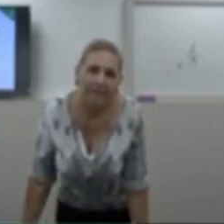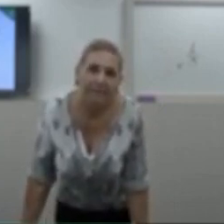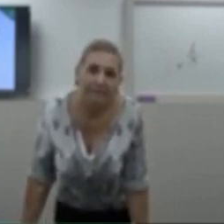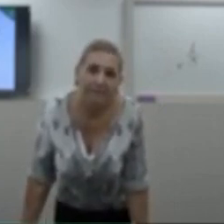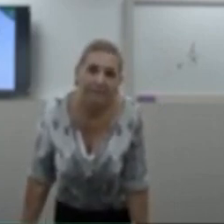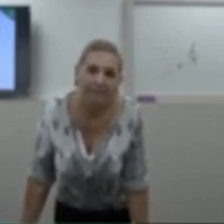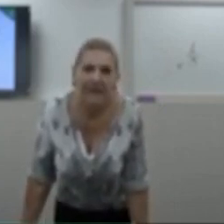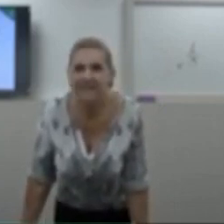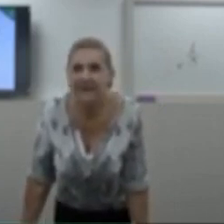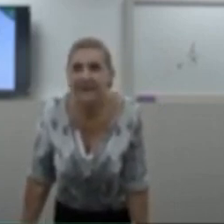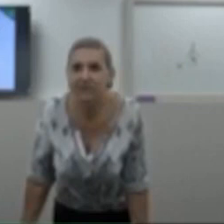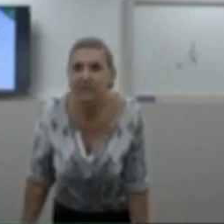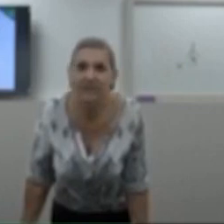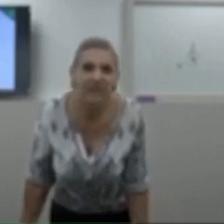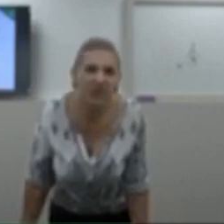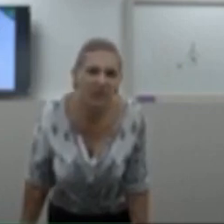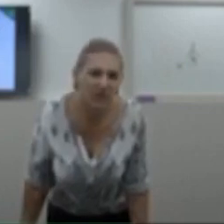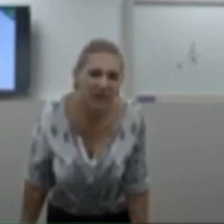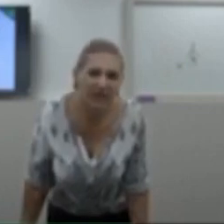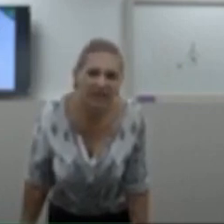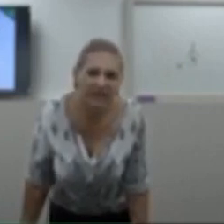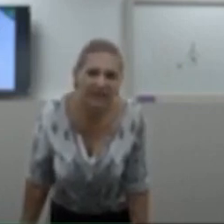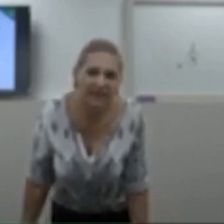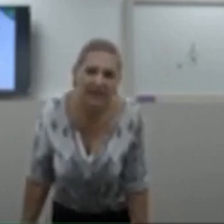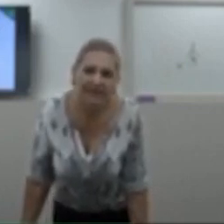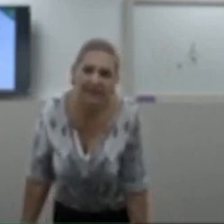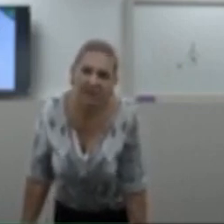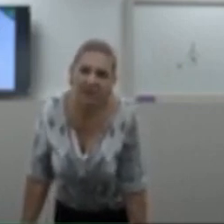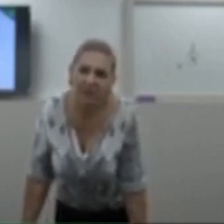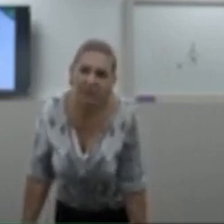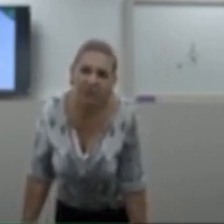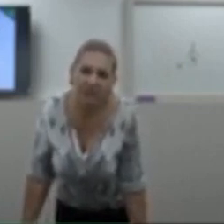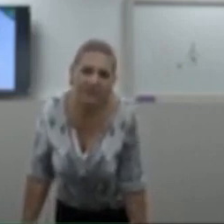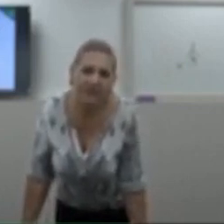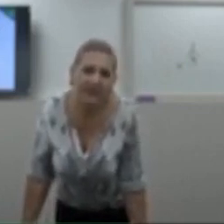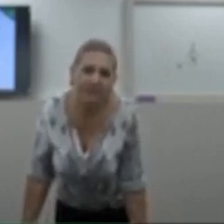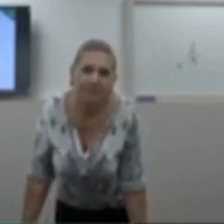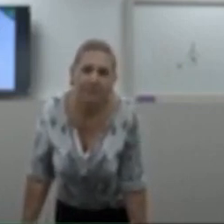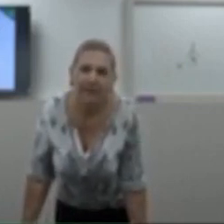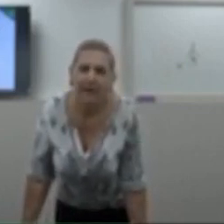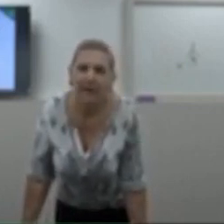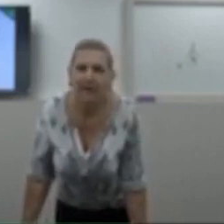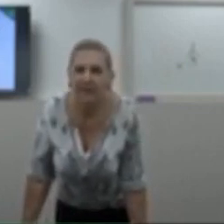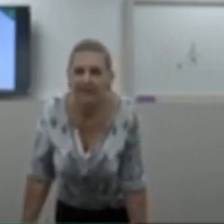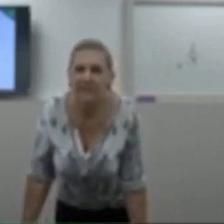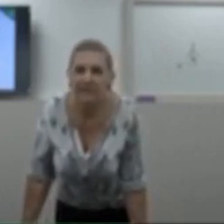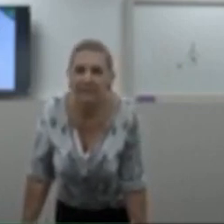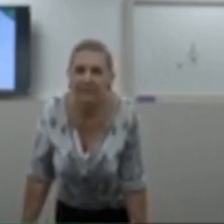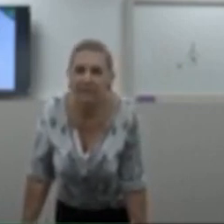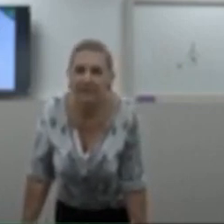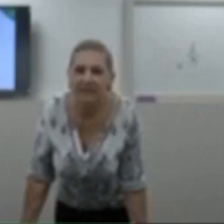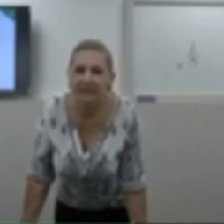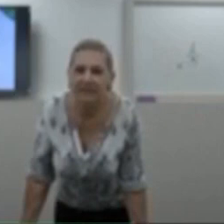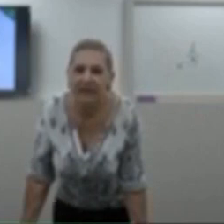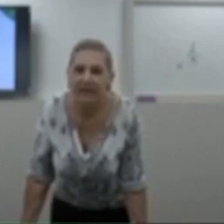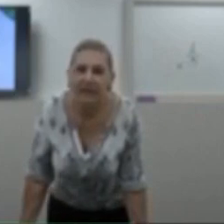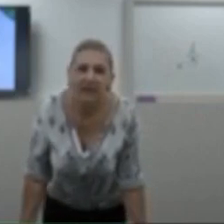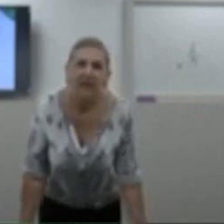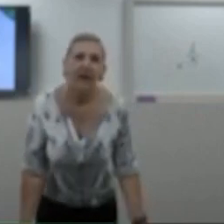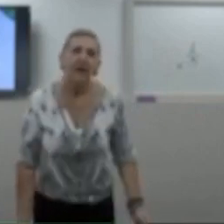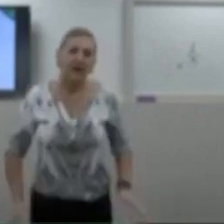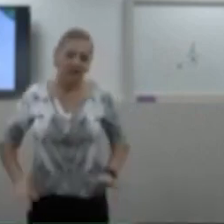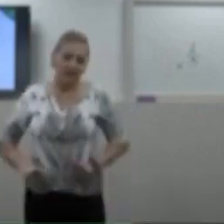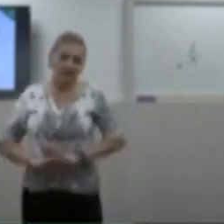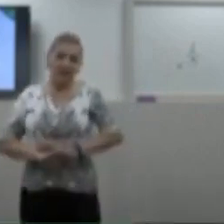Ah, mas é um desenho que eu achei lá na internet e achei que podia ser interessante para você gravar.